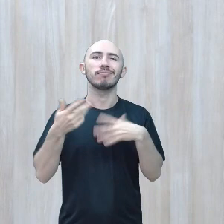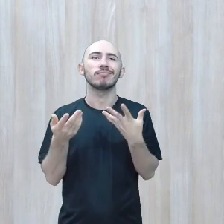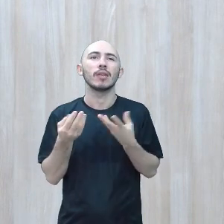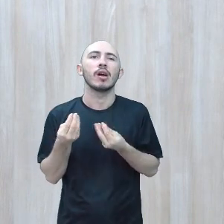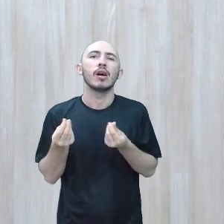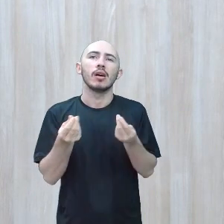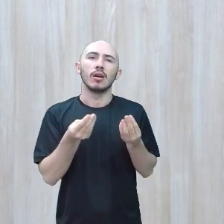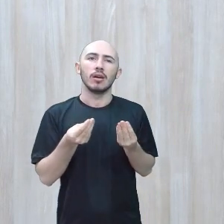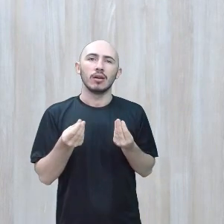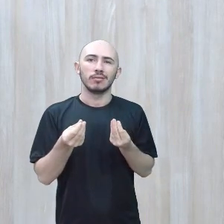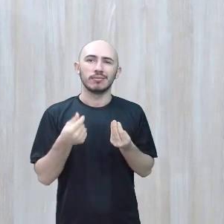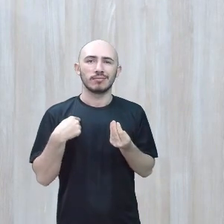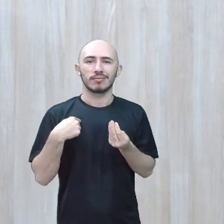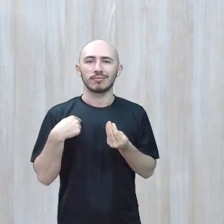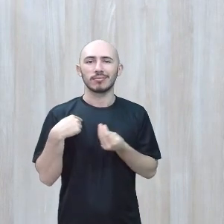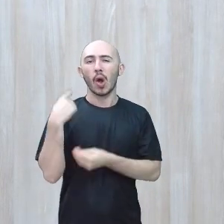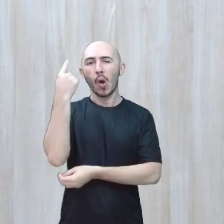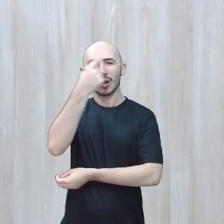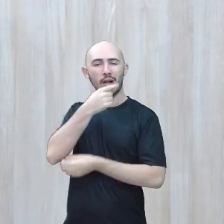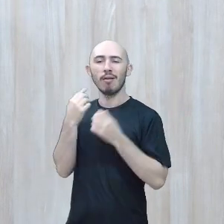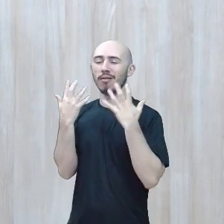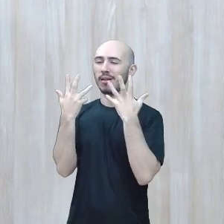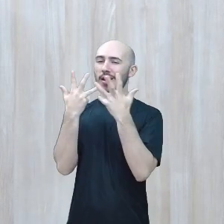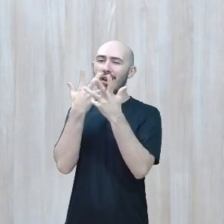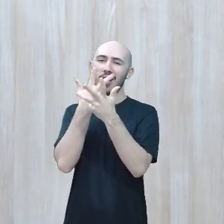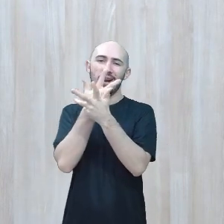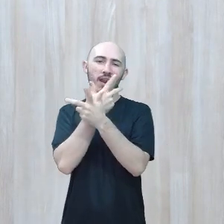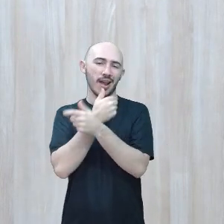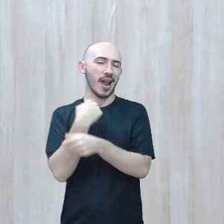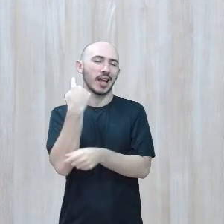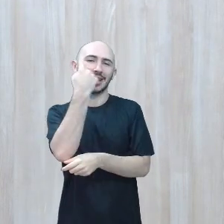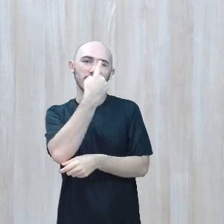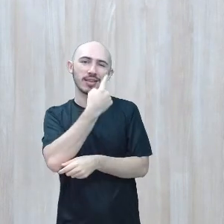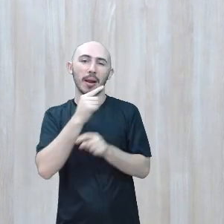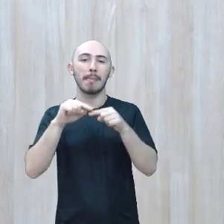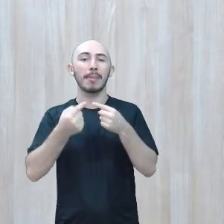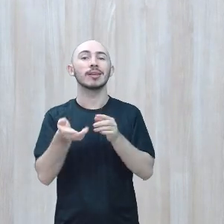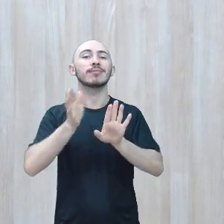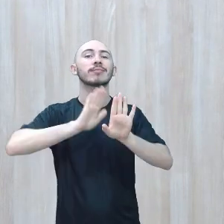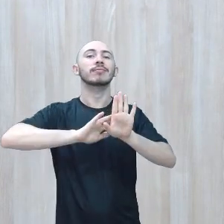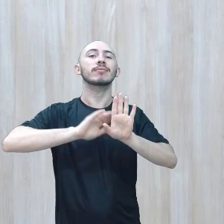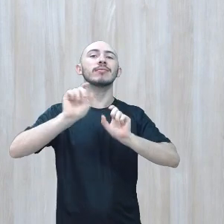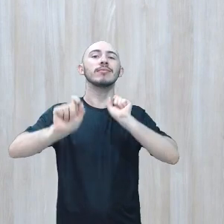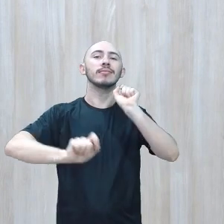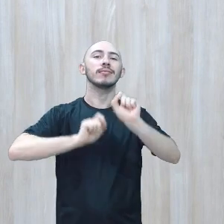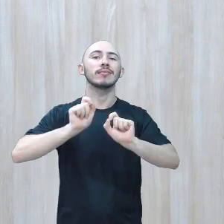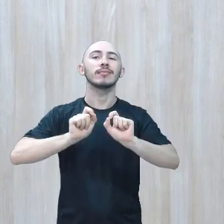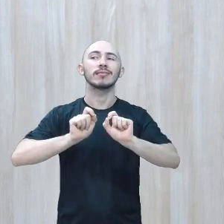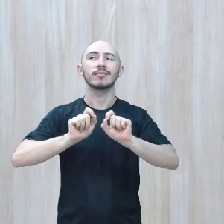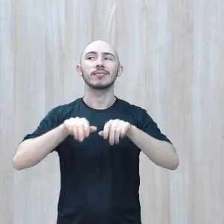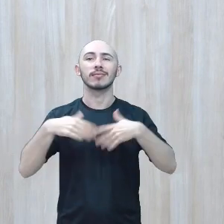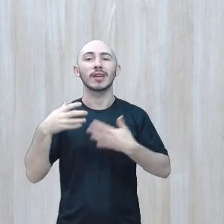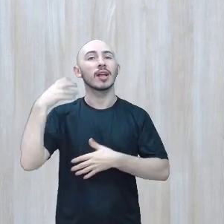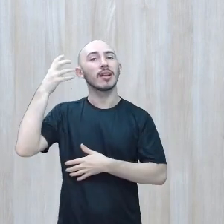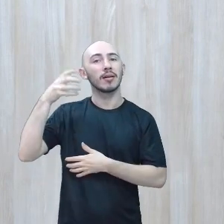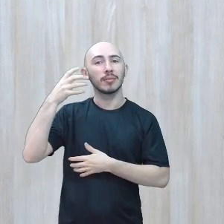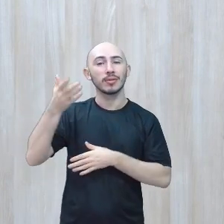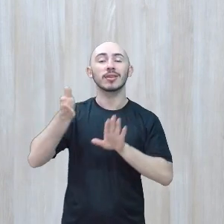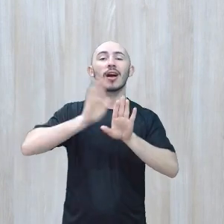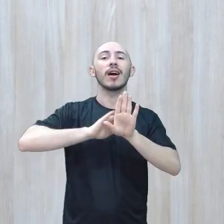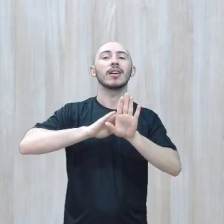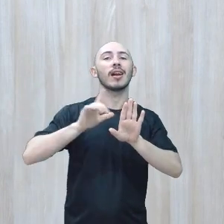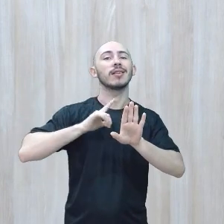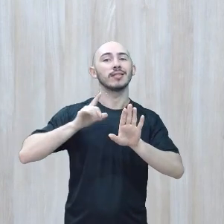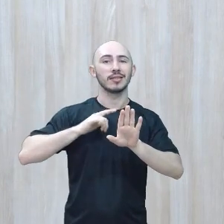dizer, com esses rostinhos lindos, essas carinhas, mas por trás dessa carinha linda e dessa música, tem